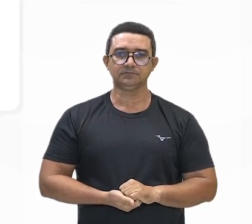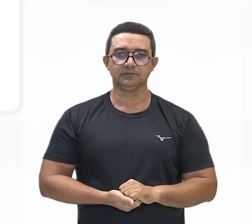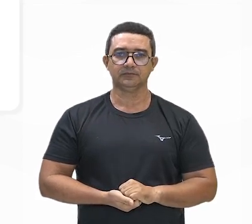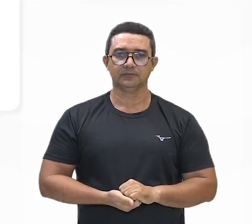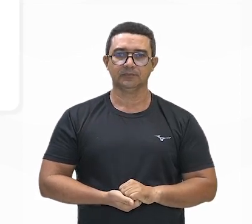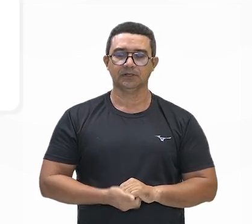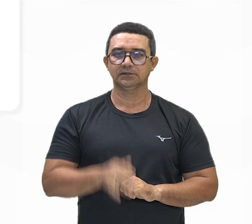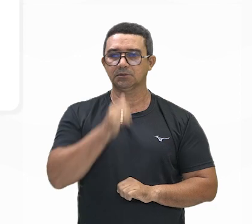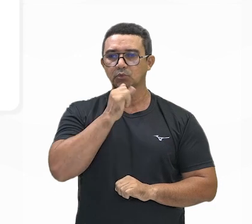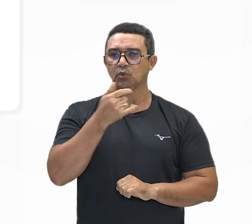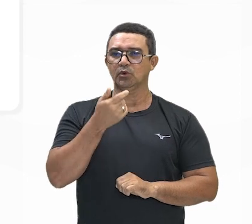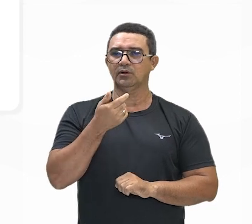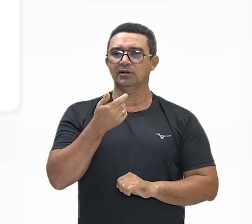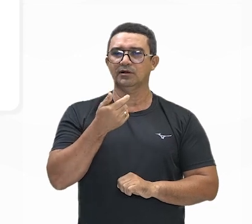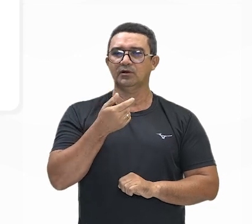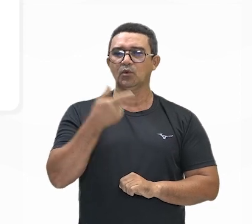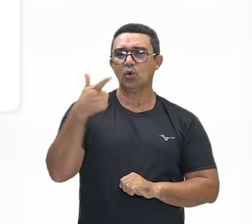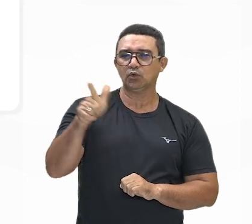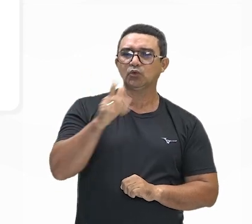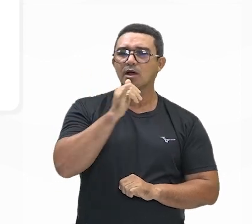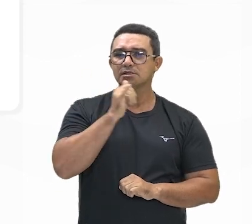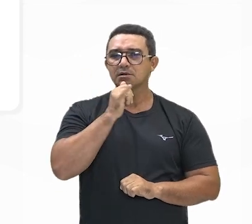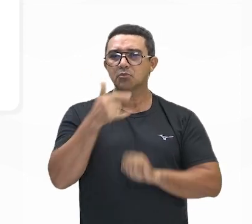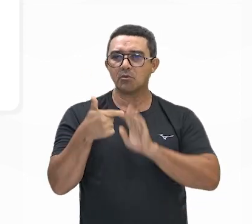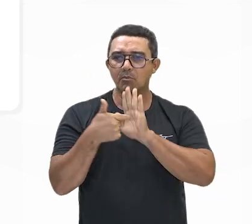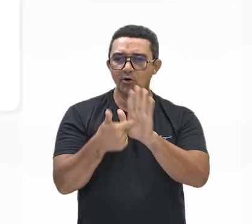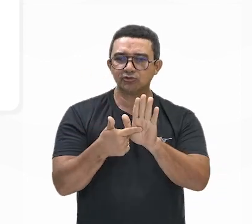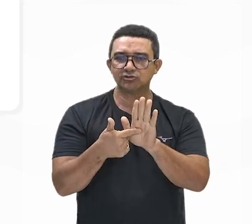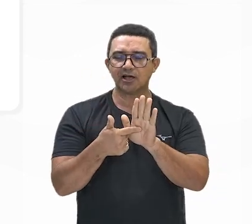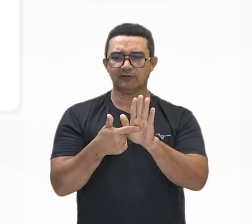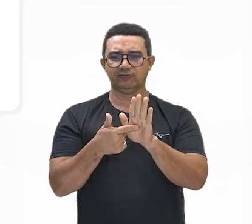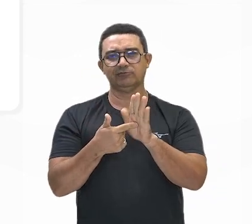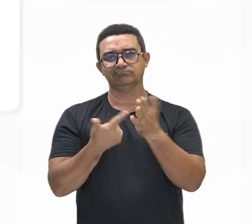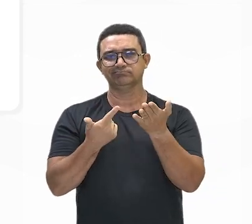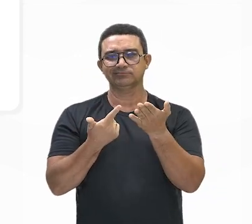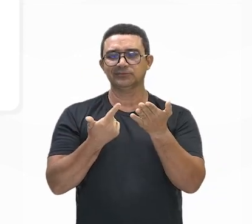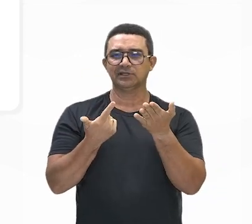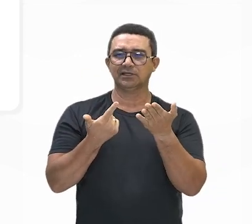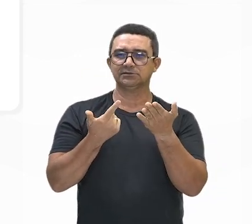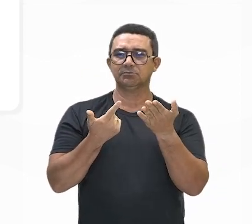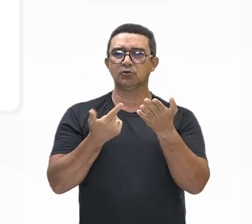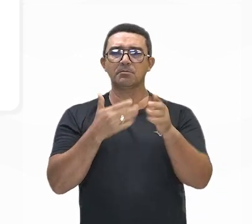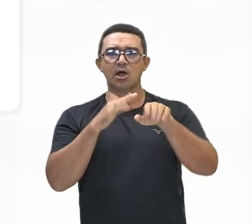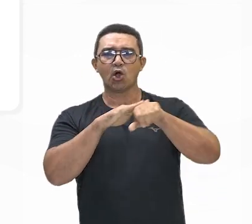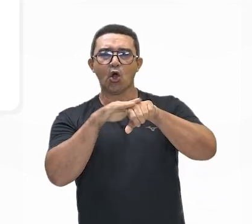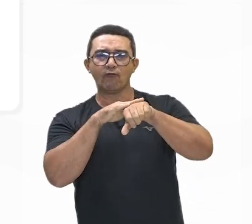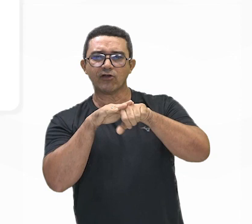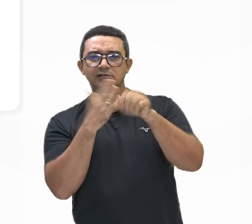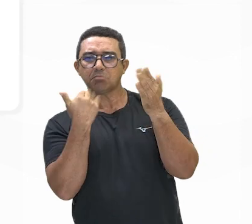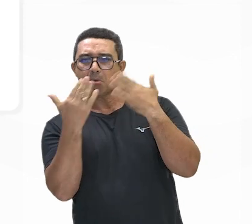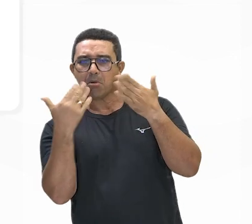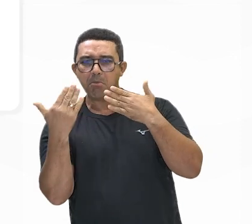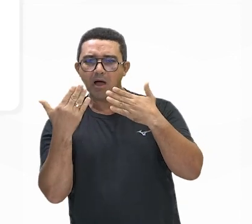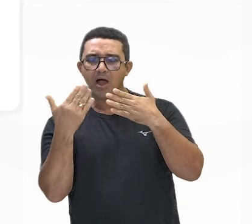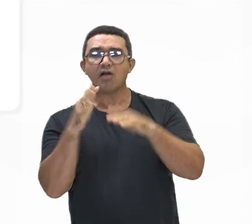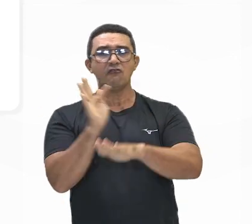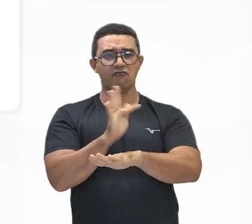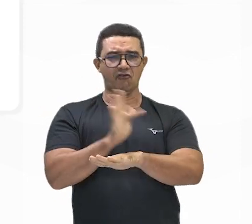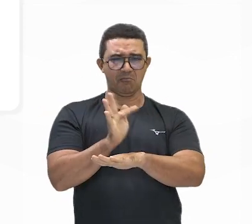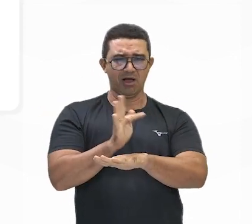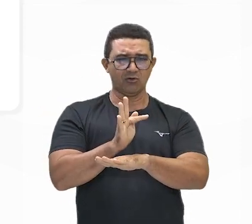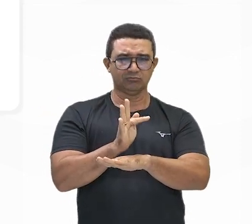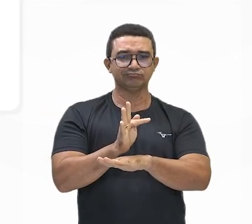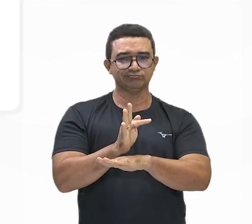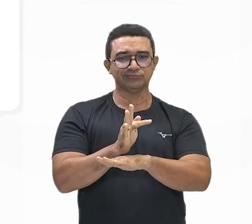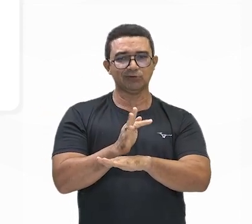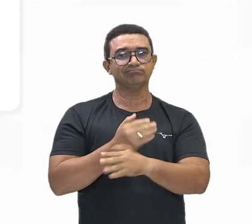exemplo trazia um ar de muita formalidade, esse aqui nós podemos ver algo mais